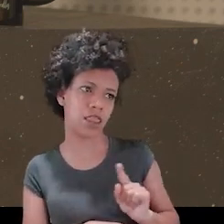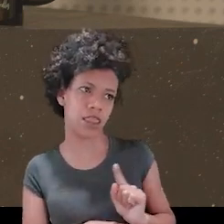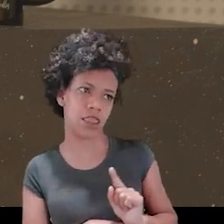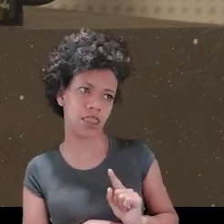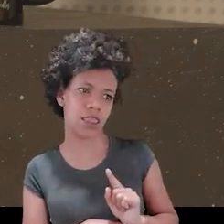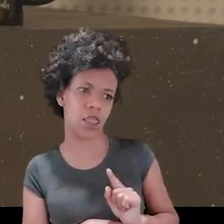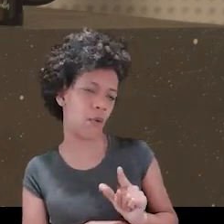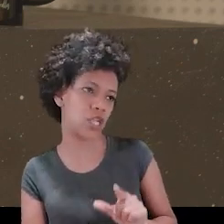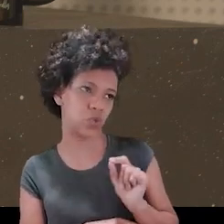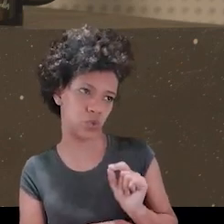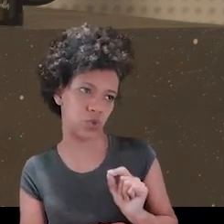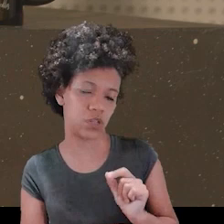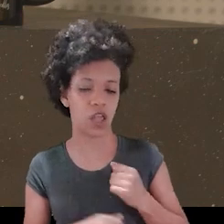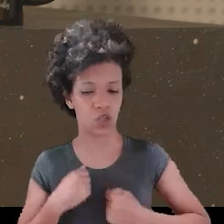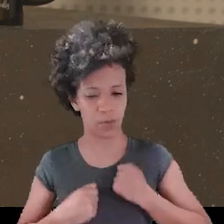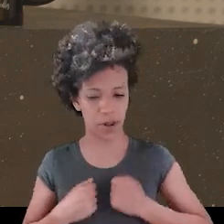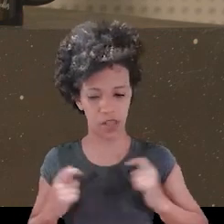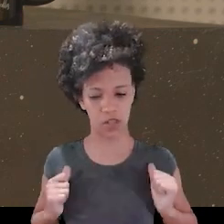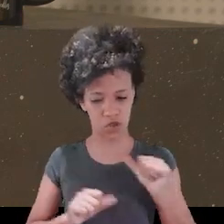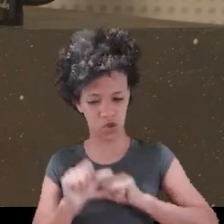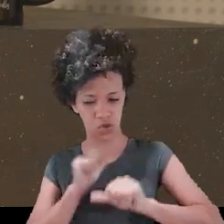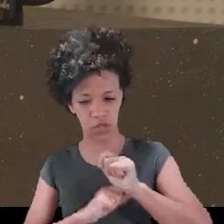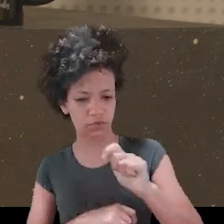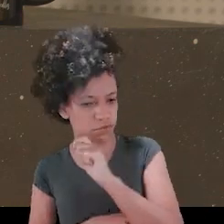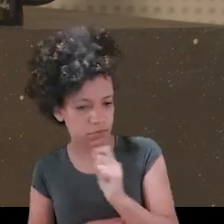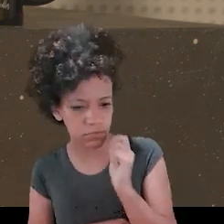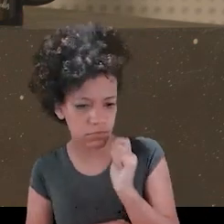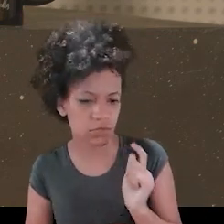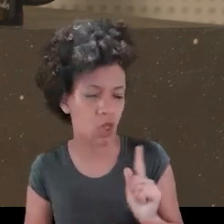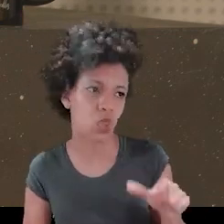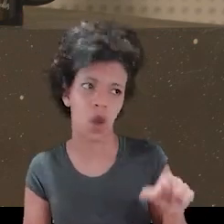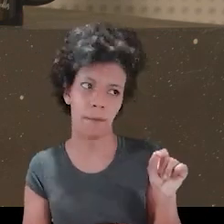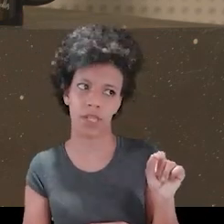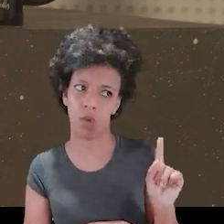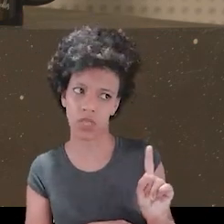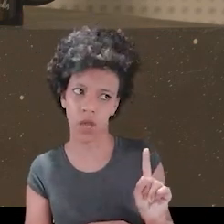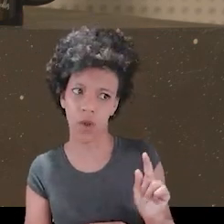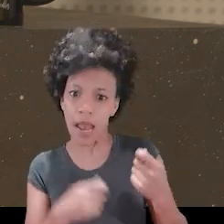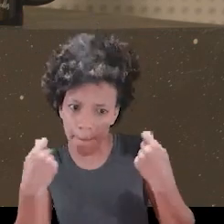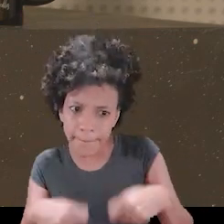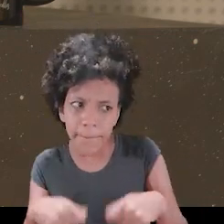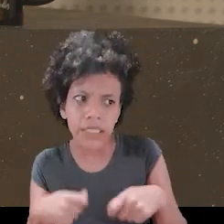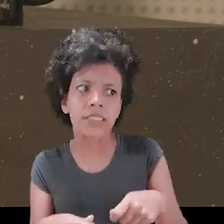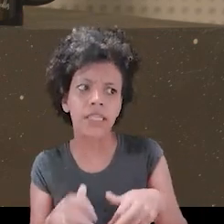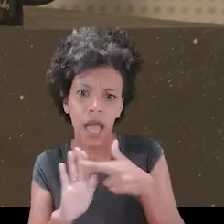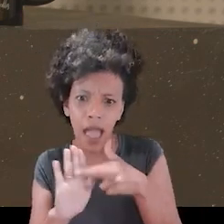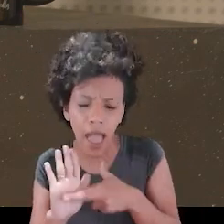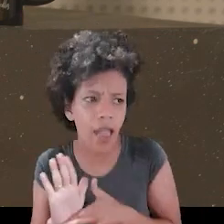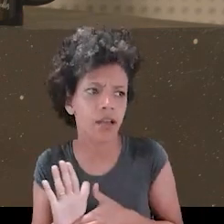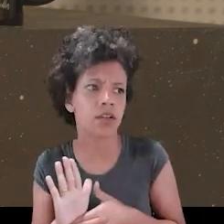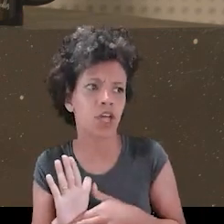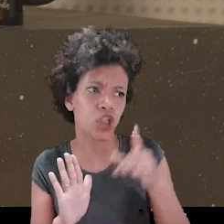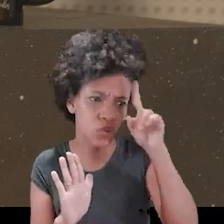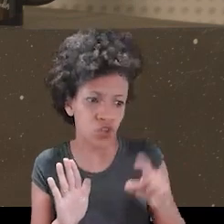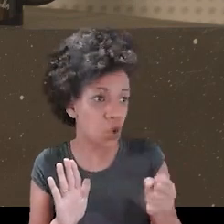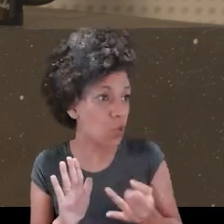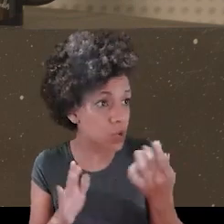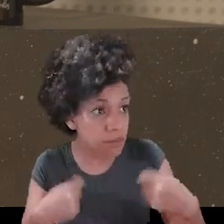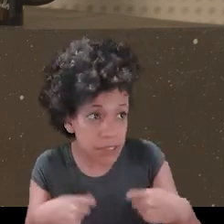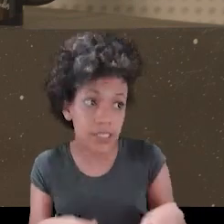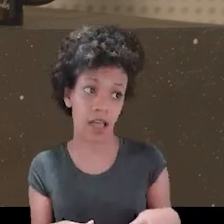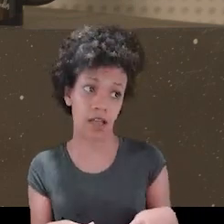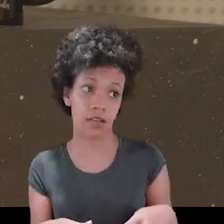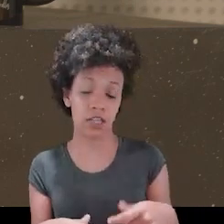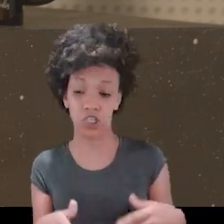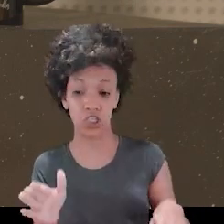óbvio não é opção não é opcional então tomar banho se trocar e escovar os dentes não é uma opção e precisa fazer isso todos os dias e quantas